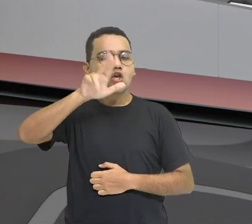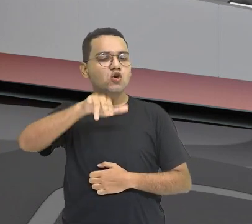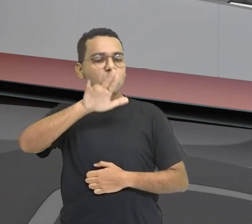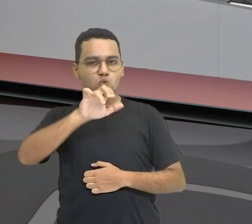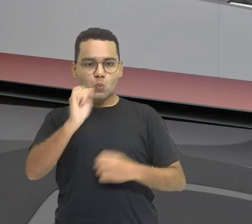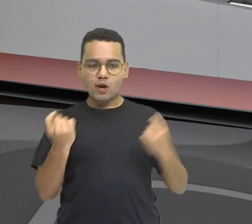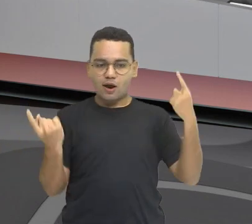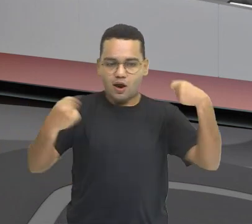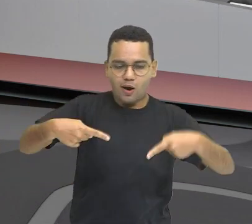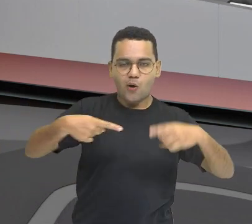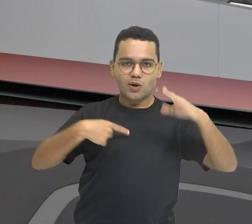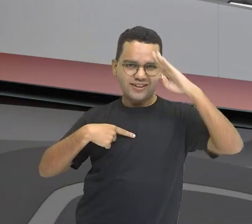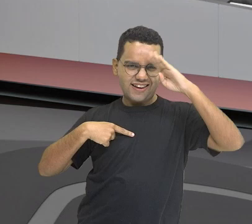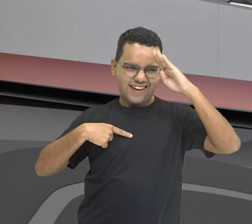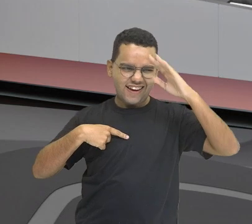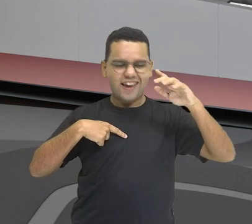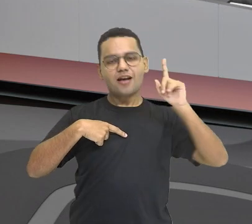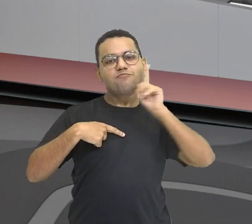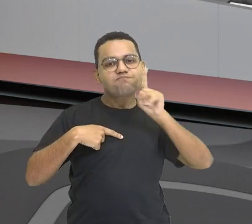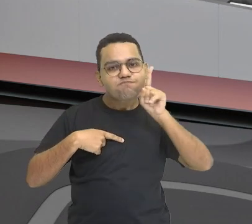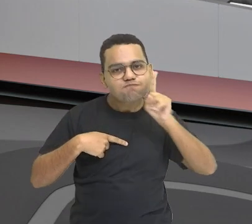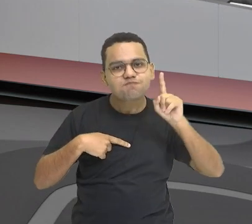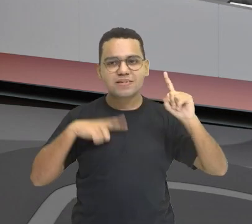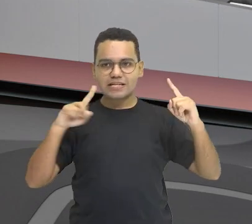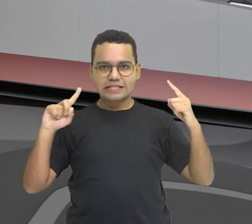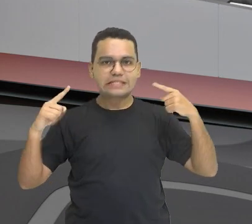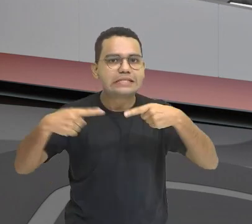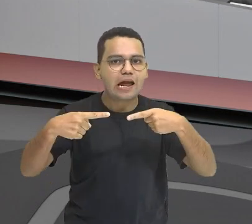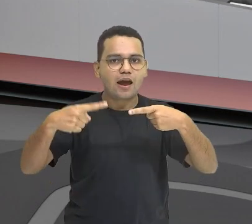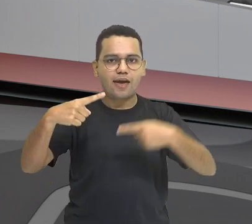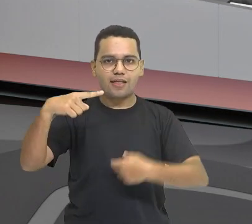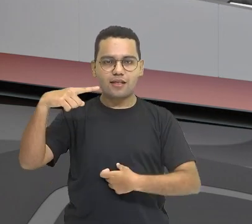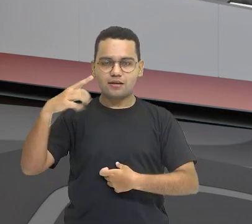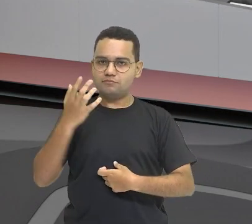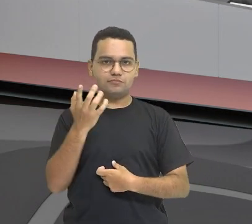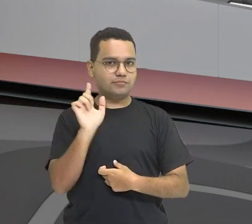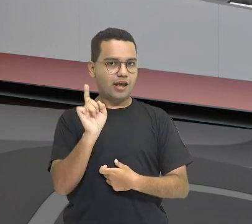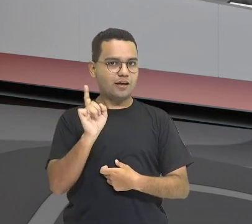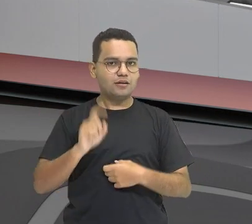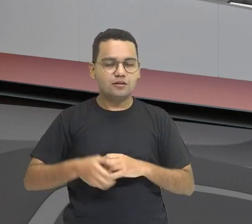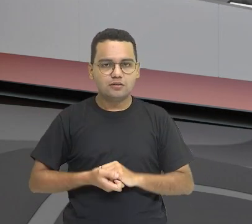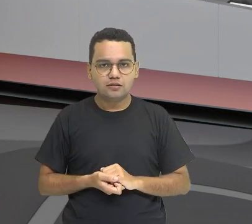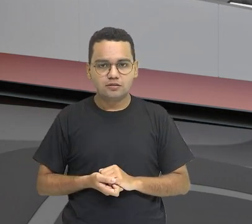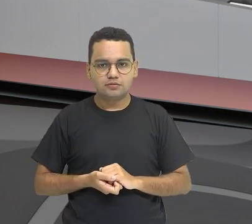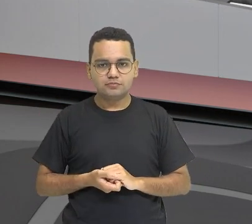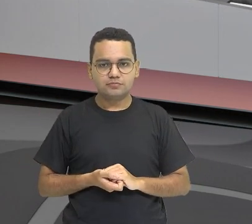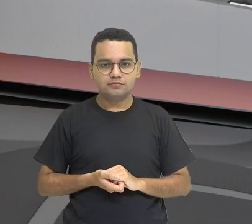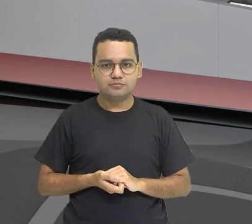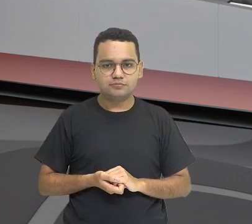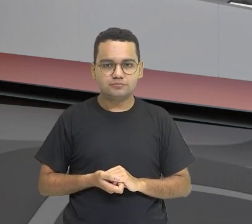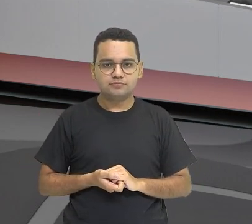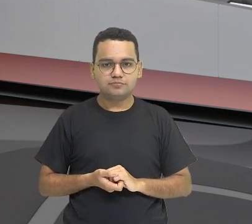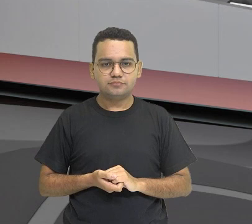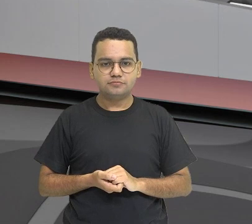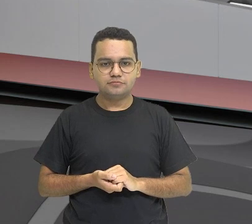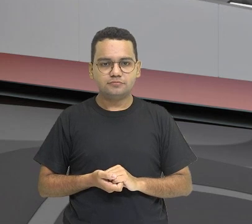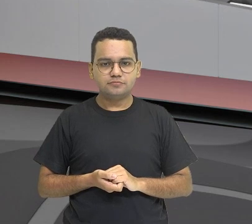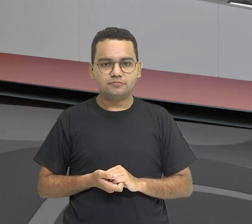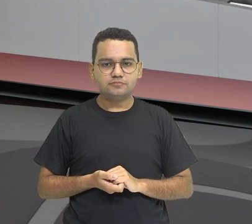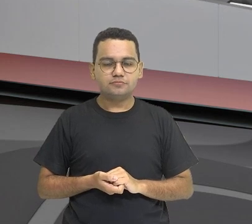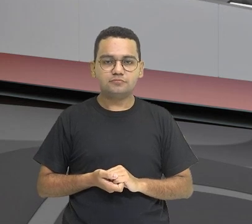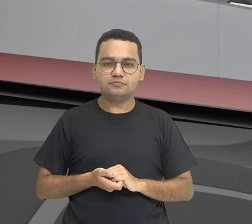o exército norte-americano de forma direta, tá, turma? Como assim, professor, de forma direta? Olha só, eles não se